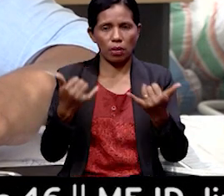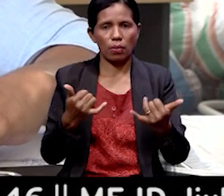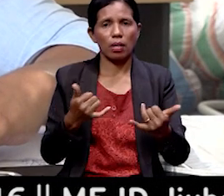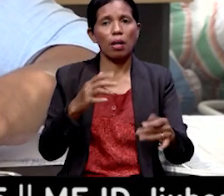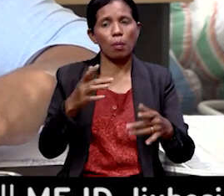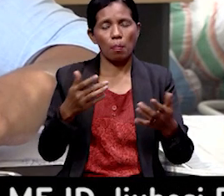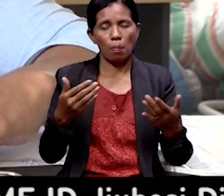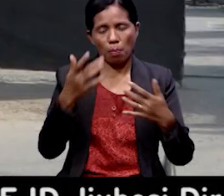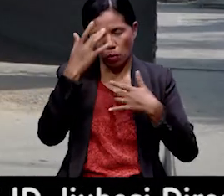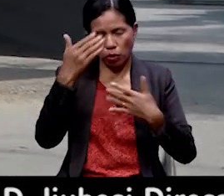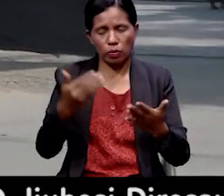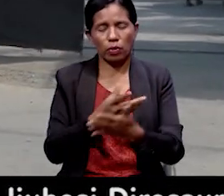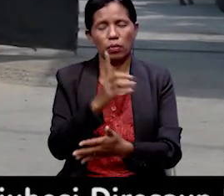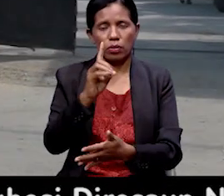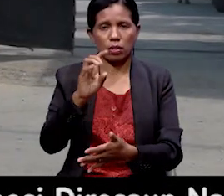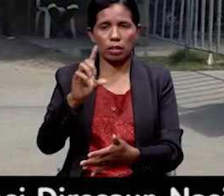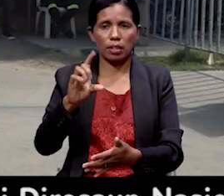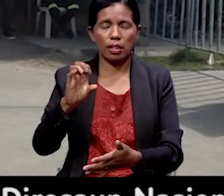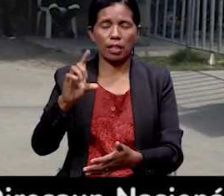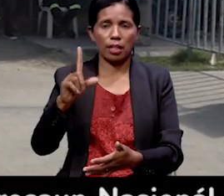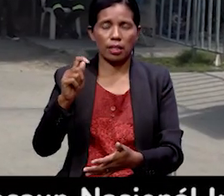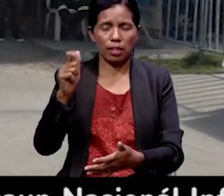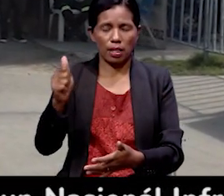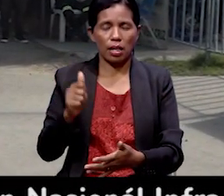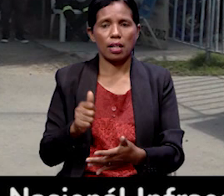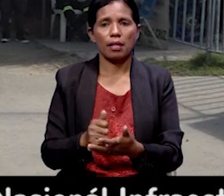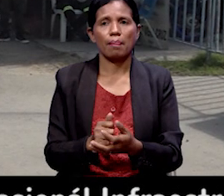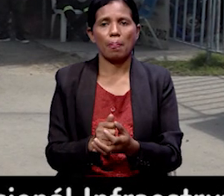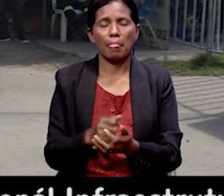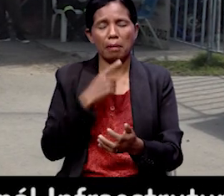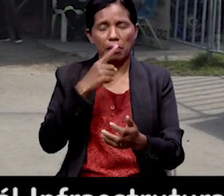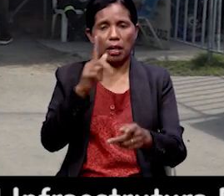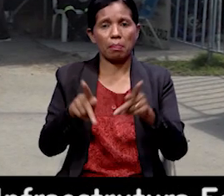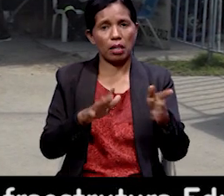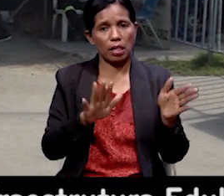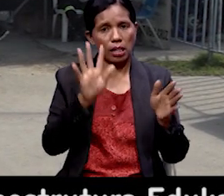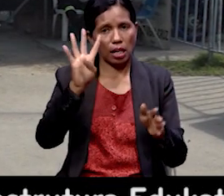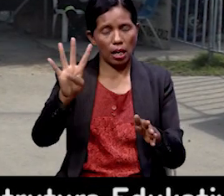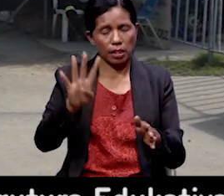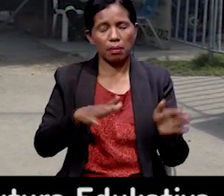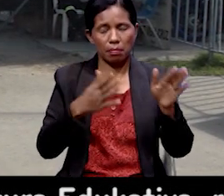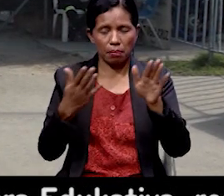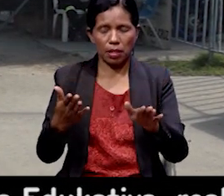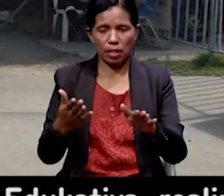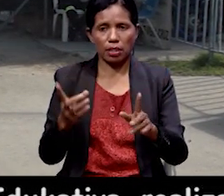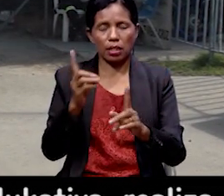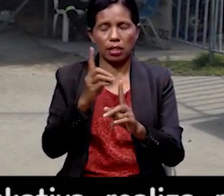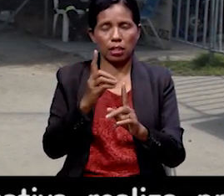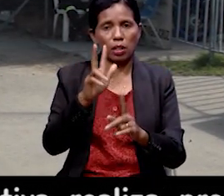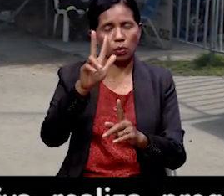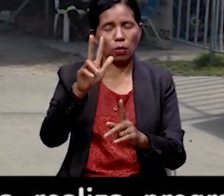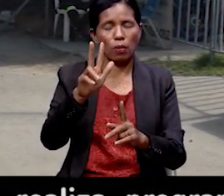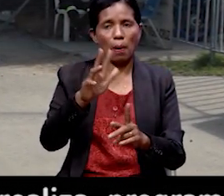saune. Nilton explica cidadão Nainhat nebe mate ia sala isolamento Veracruz ne, nain tolu mate ia lorong Sanulu Resin